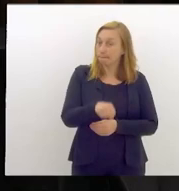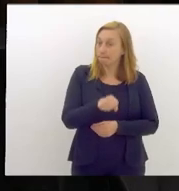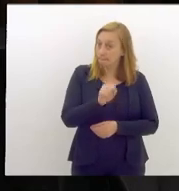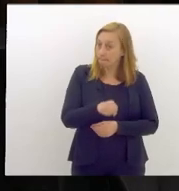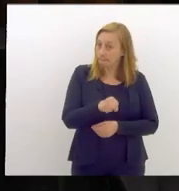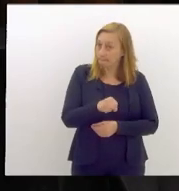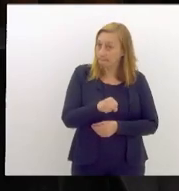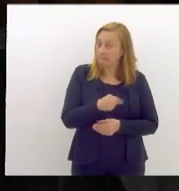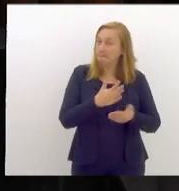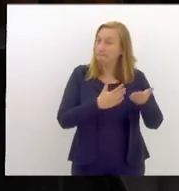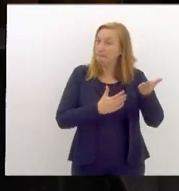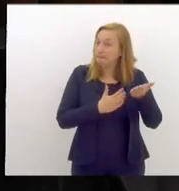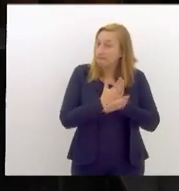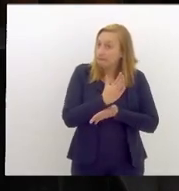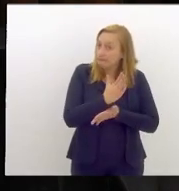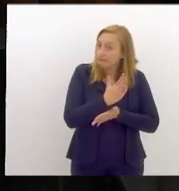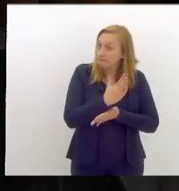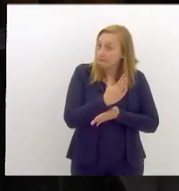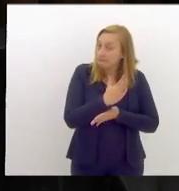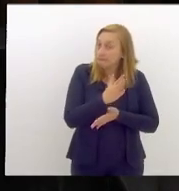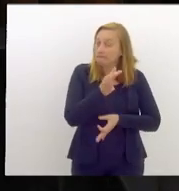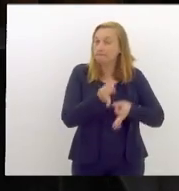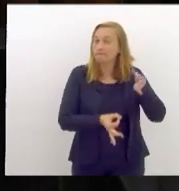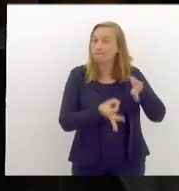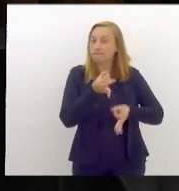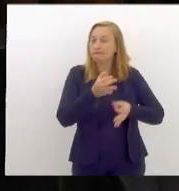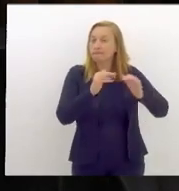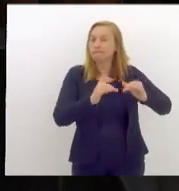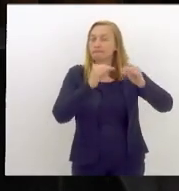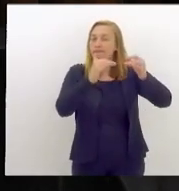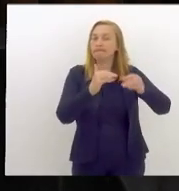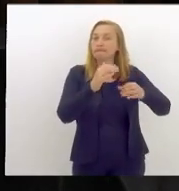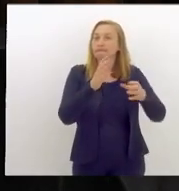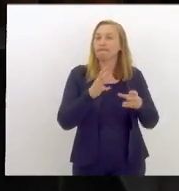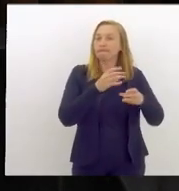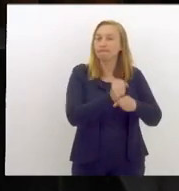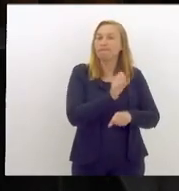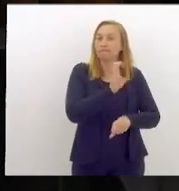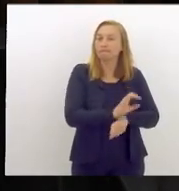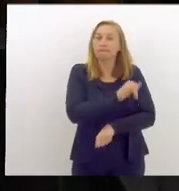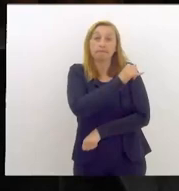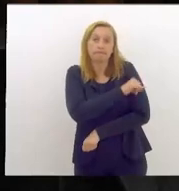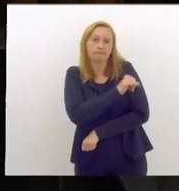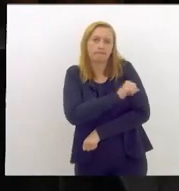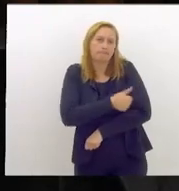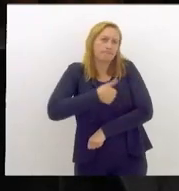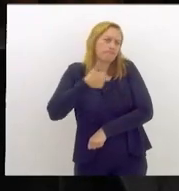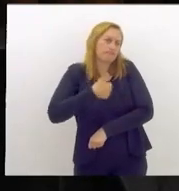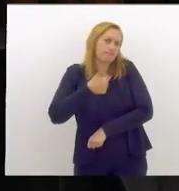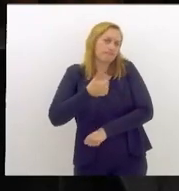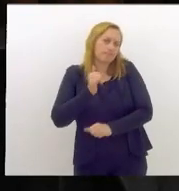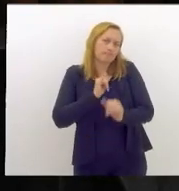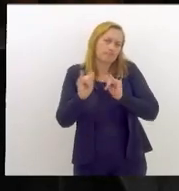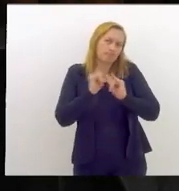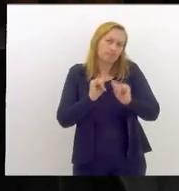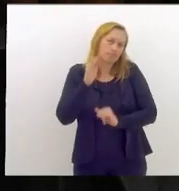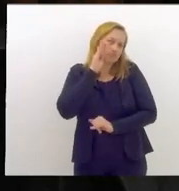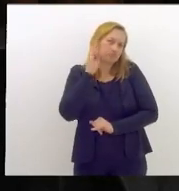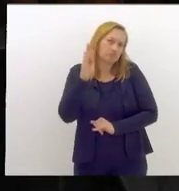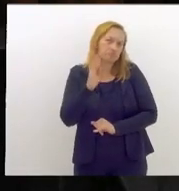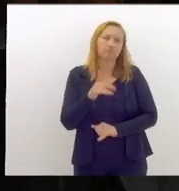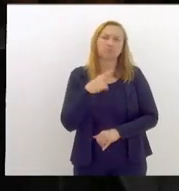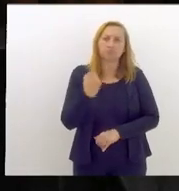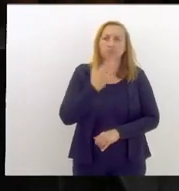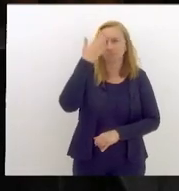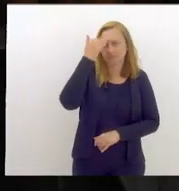com a aprovação do Tribunal de Contas do Estado do Rio de Janeiro Esse é o primeiro dado fundamental a gente